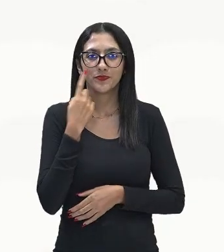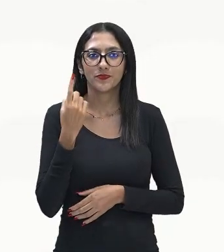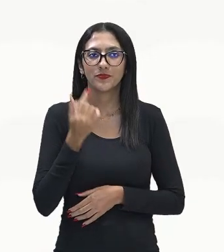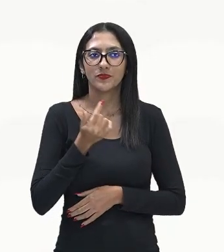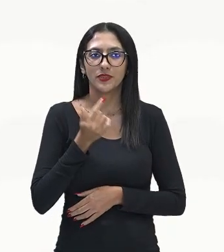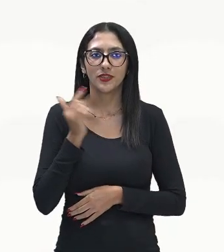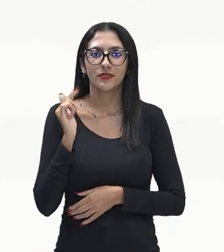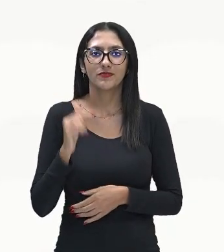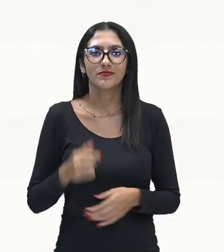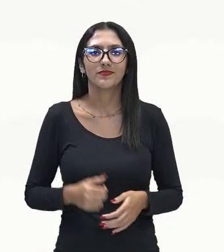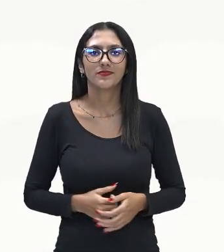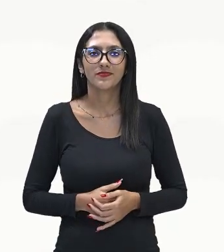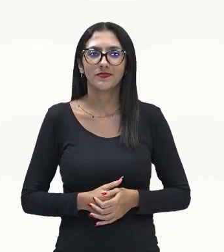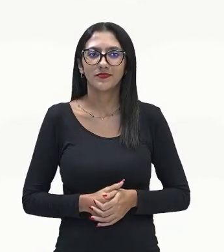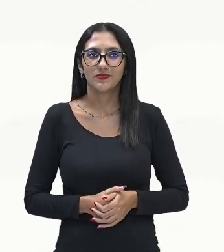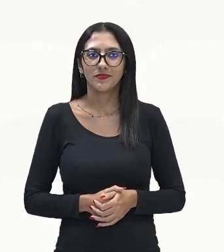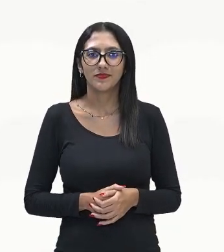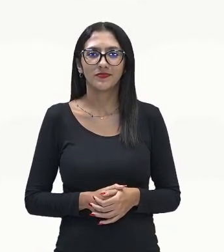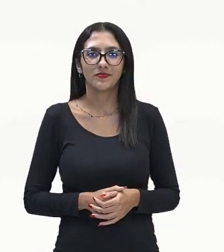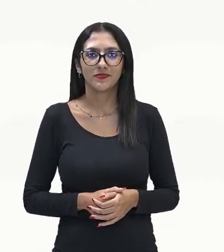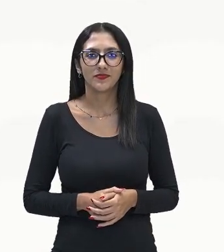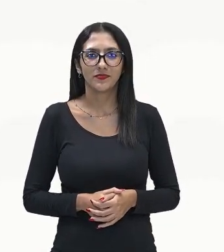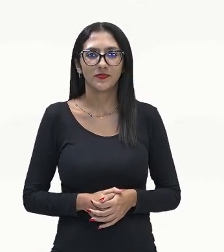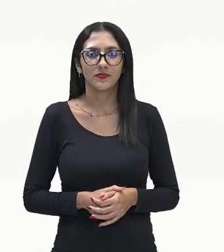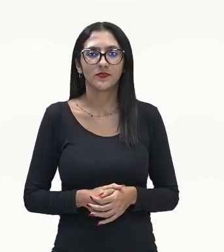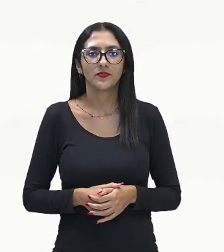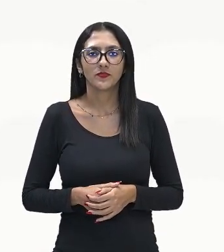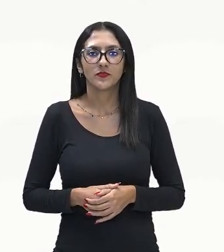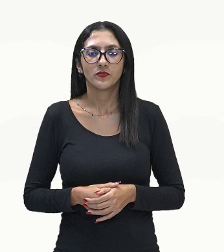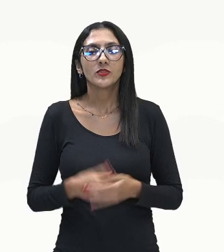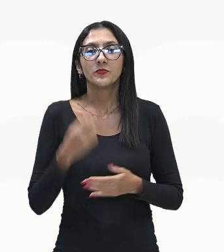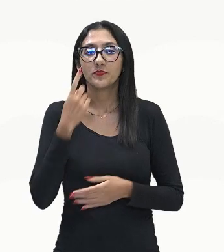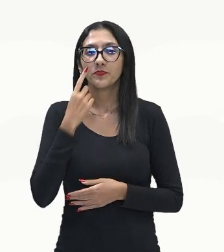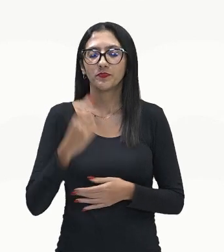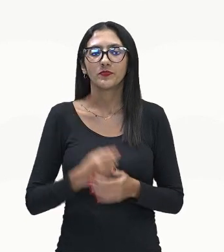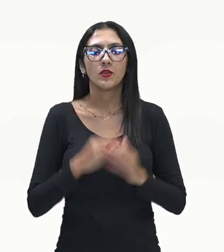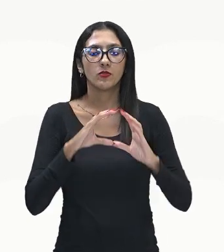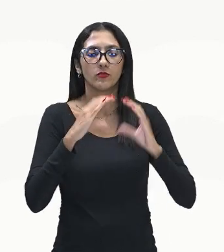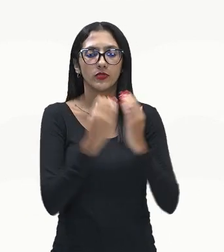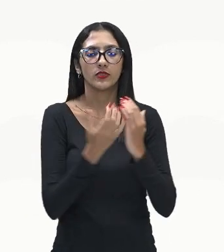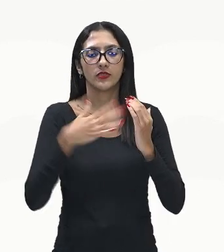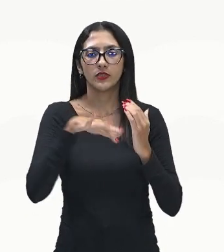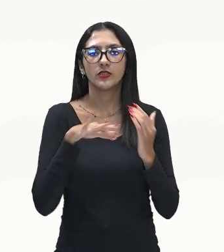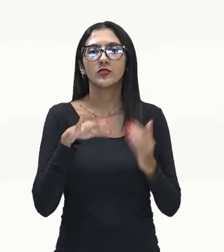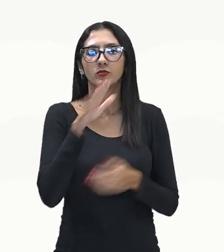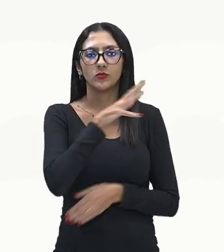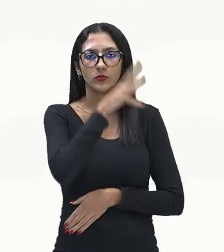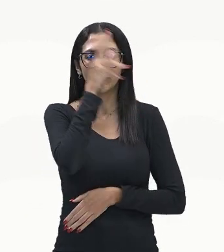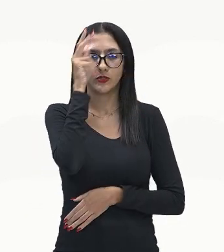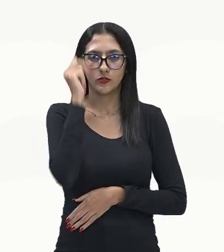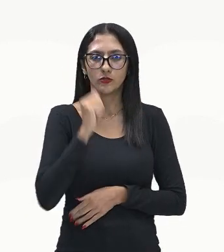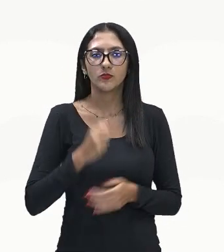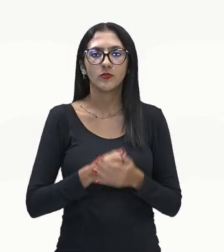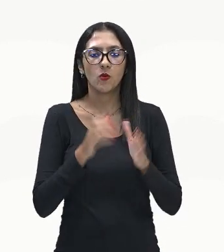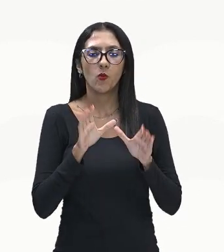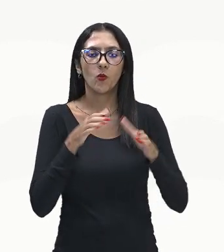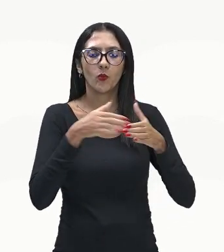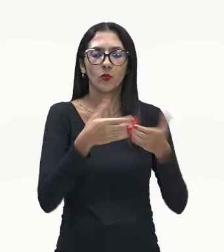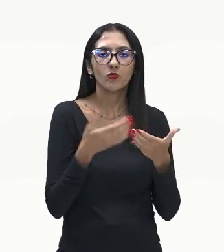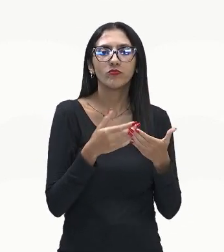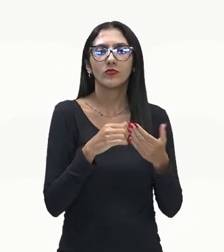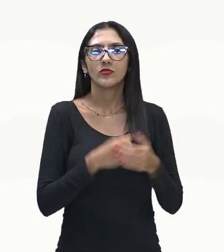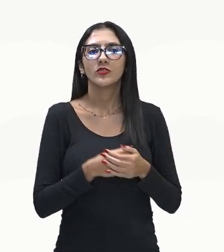exemplo. Nós temos aí, em uma comunidade do Amazonas, uma cooperativa de artesãos obtém